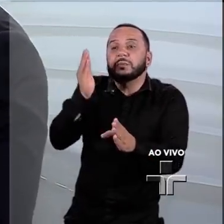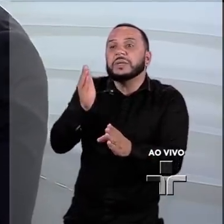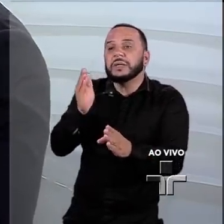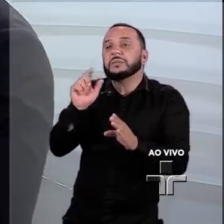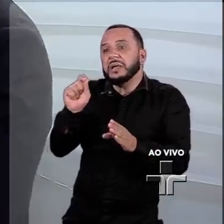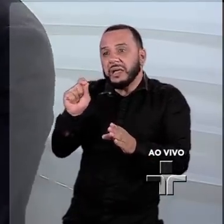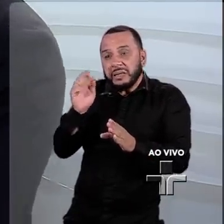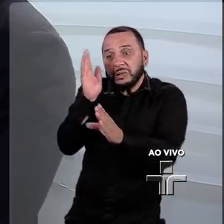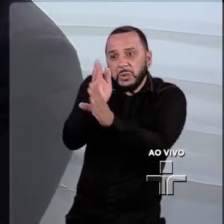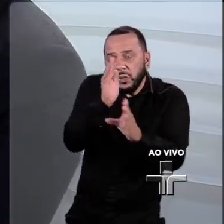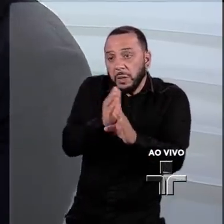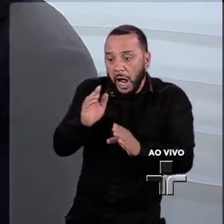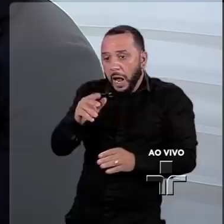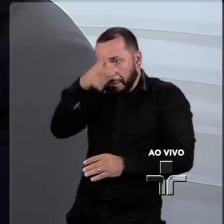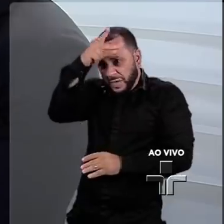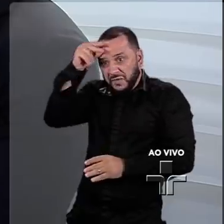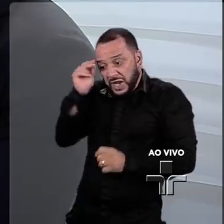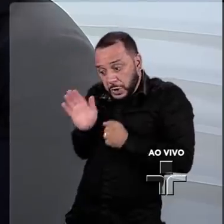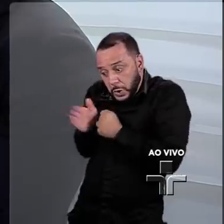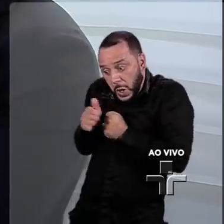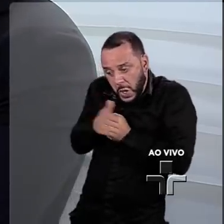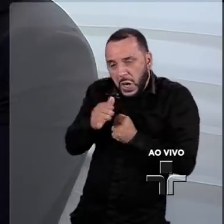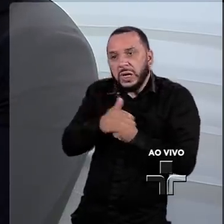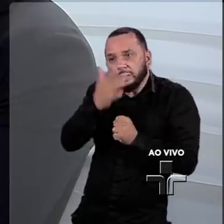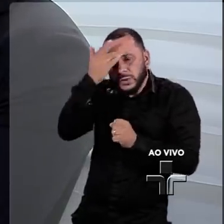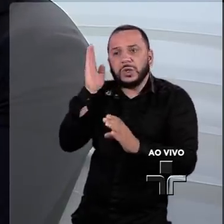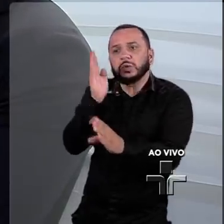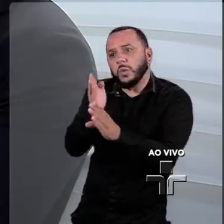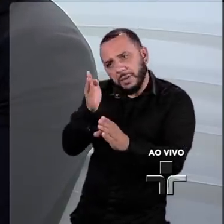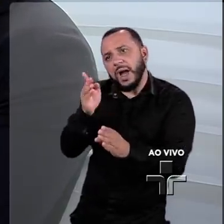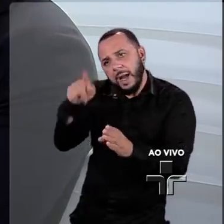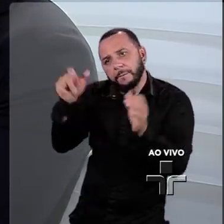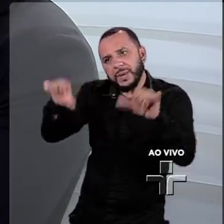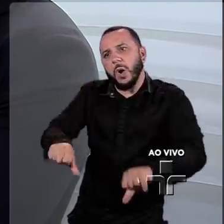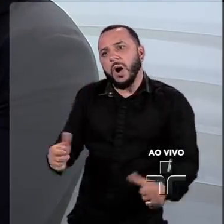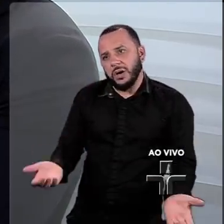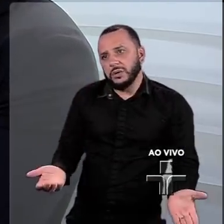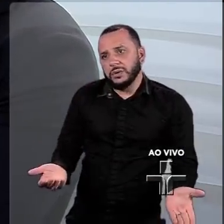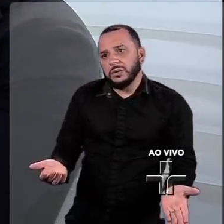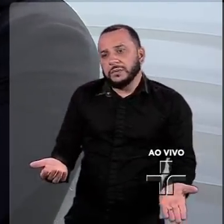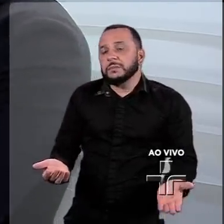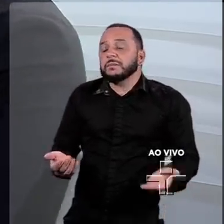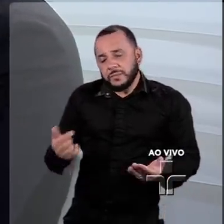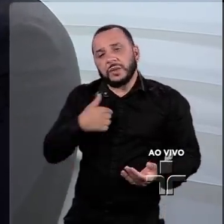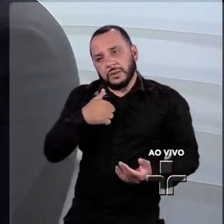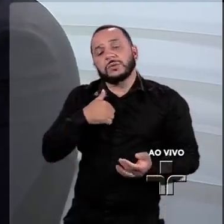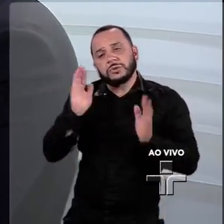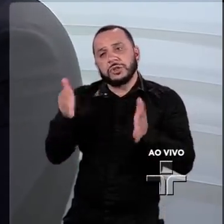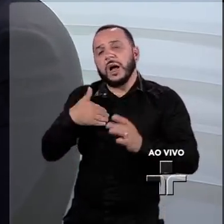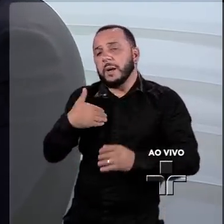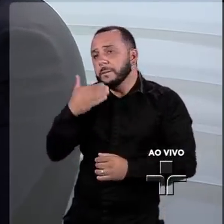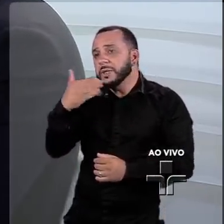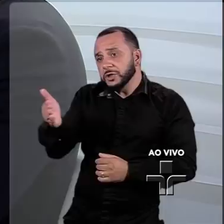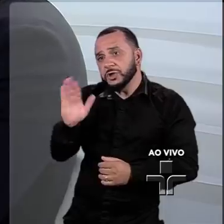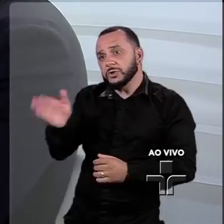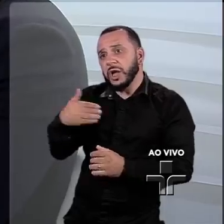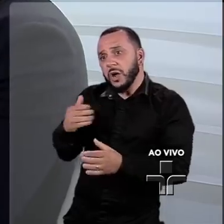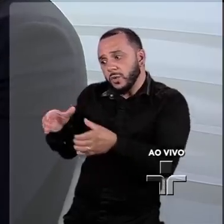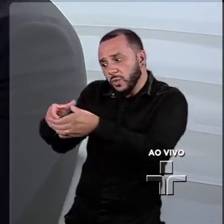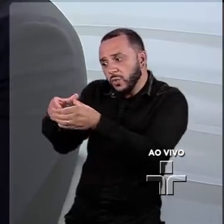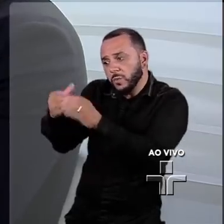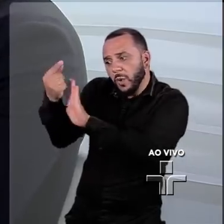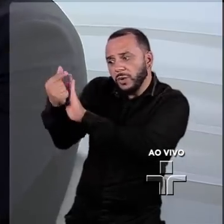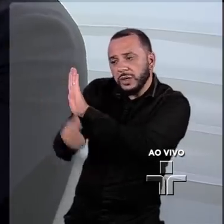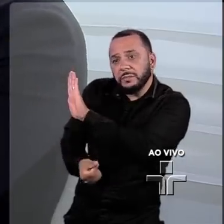prefeito esconde. Aí sim seria bem pior. Então, é por isso que a gente, inclusive, já solicitou ao Tribunal de Contas